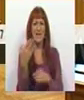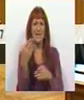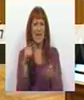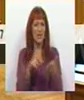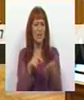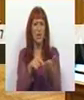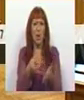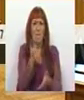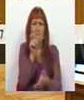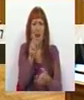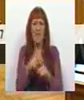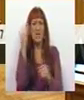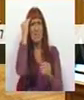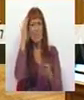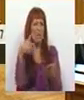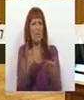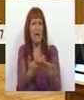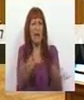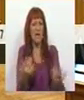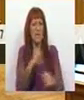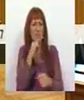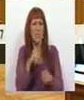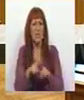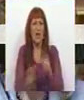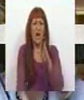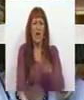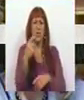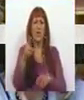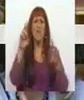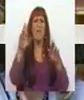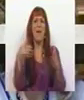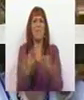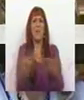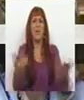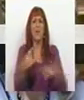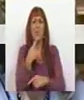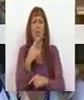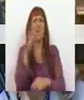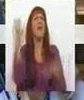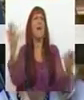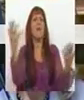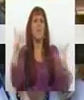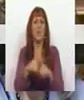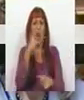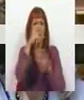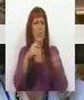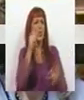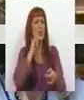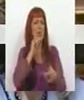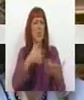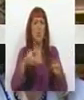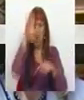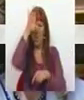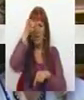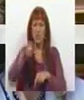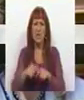palavras. Está a ser criada uma ilusão constante e só estão a ser criadas expectativas, muitas expectativas aos açorianos. O que